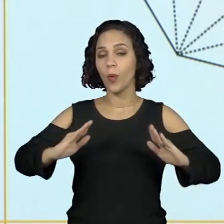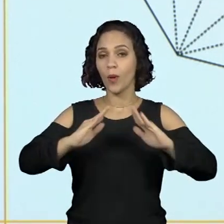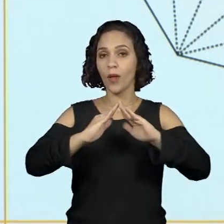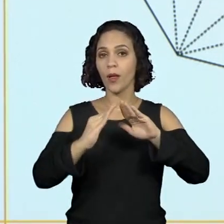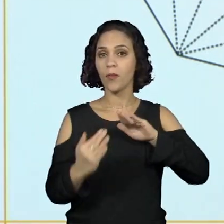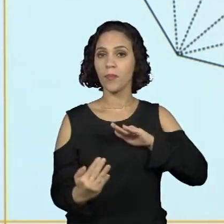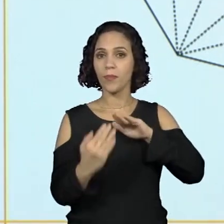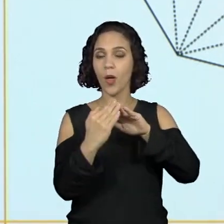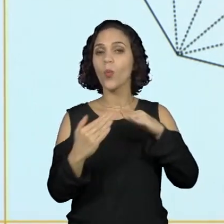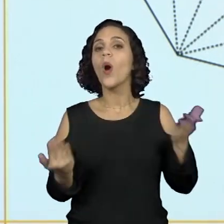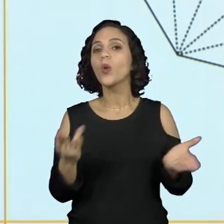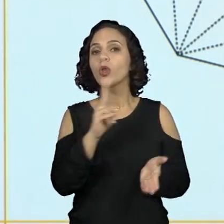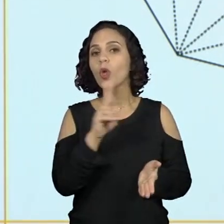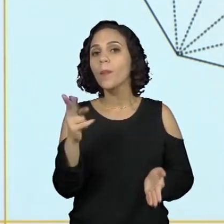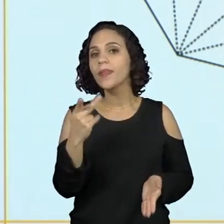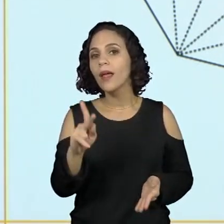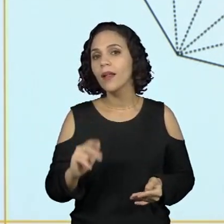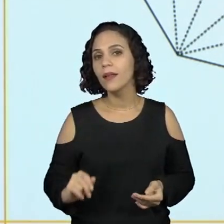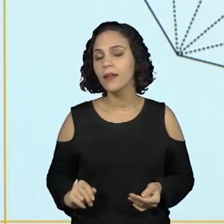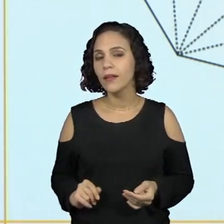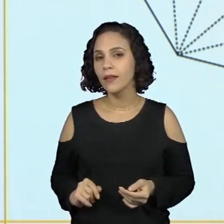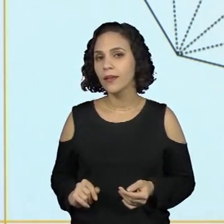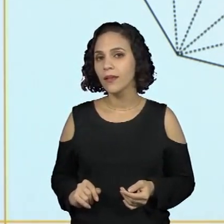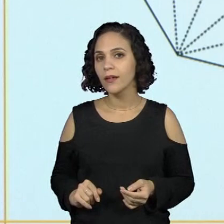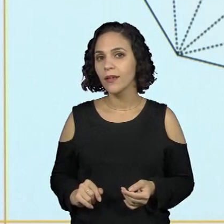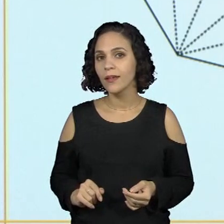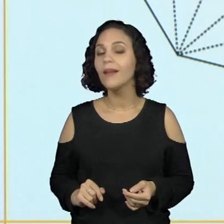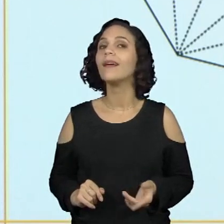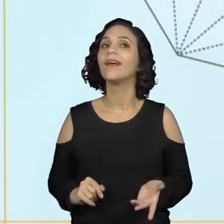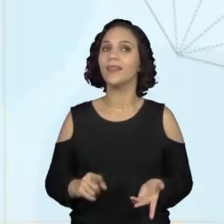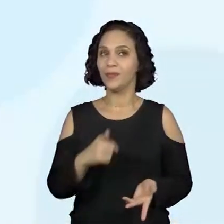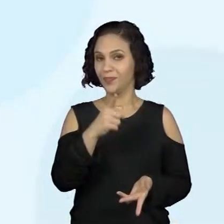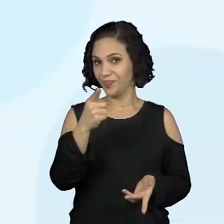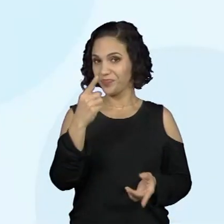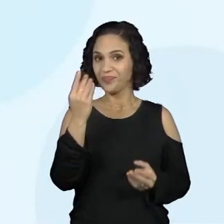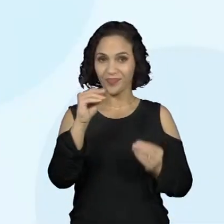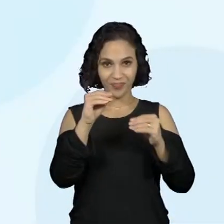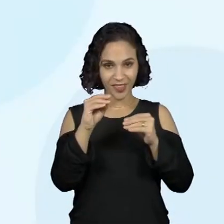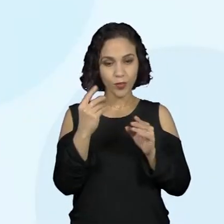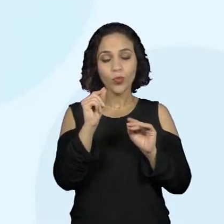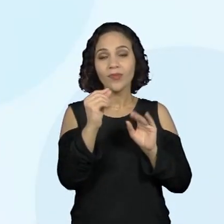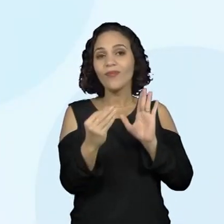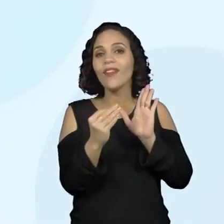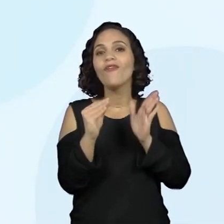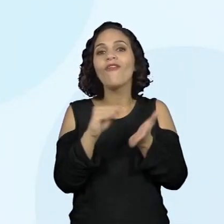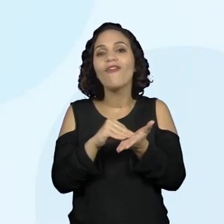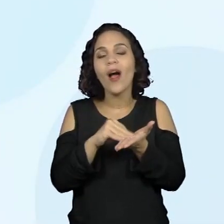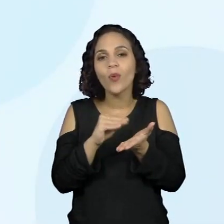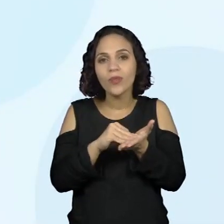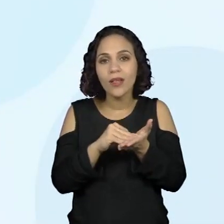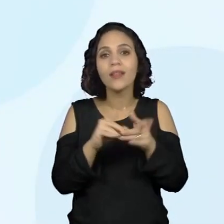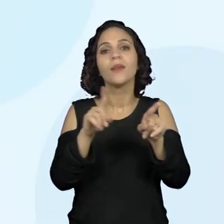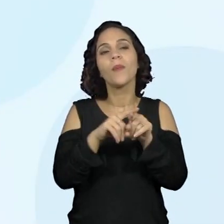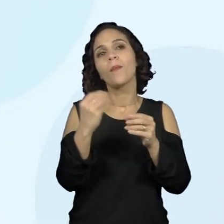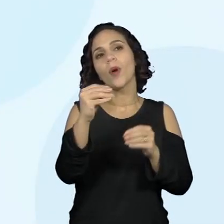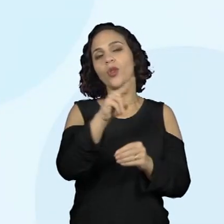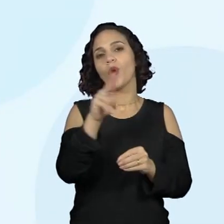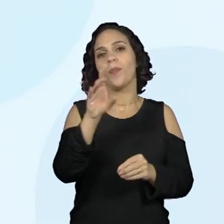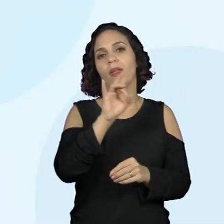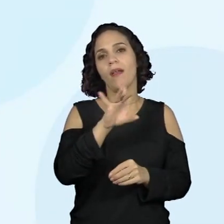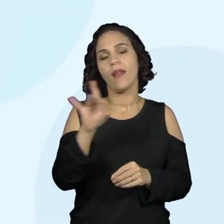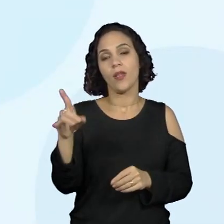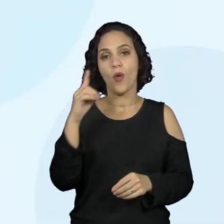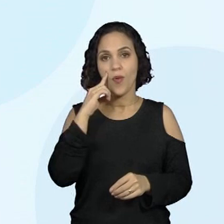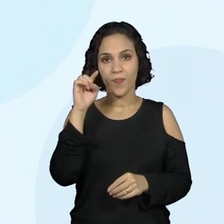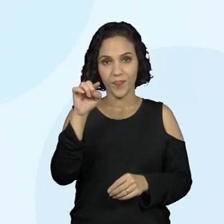Vamos nomear essa pirâmide? Complete as planificações e em seguida escreva o nome de cada pirâmide.